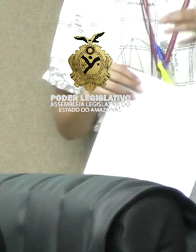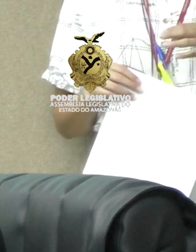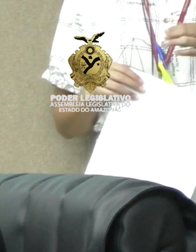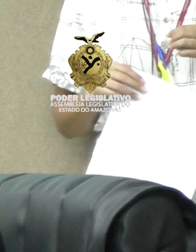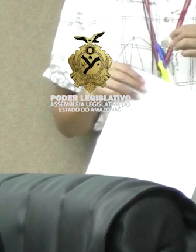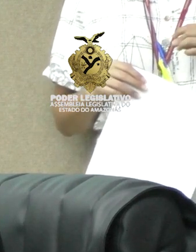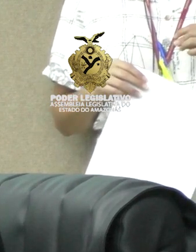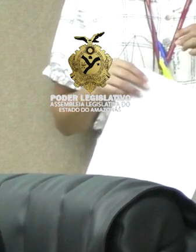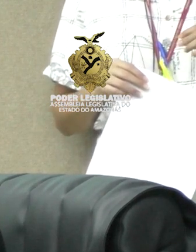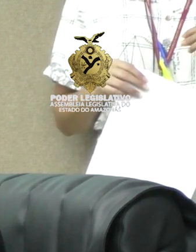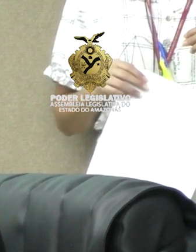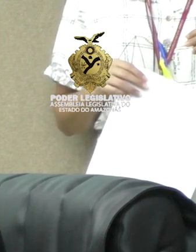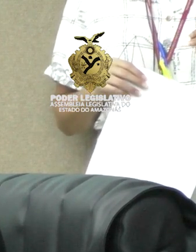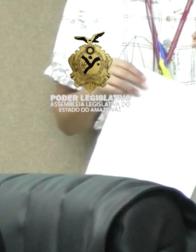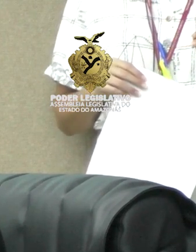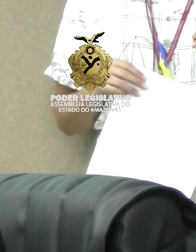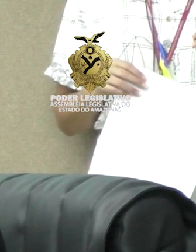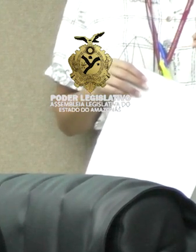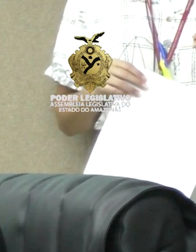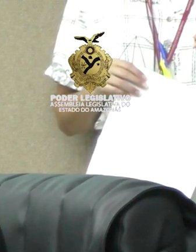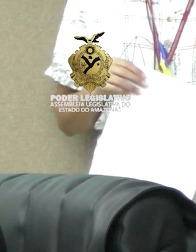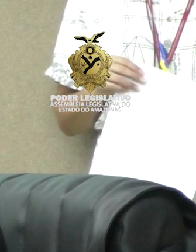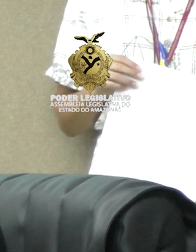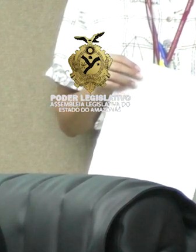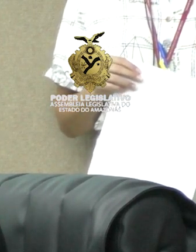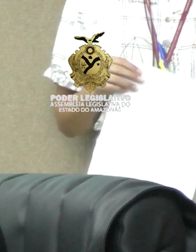da 20ª legislatura.